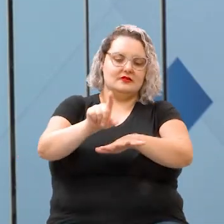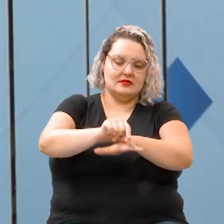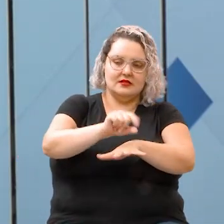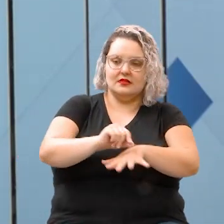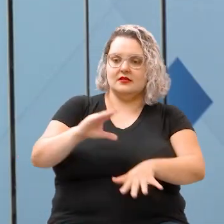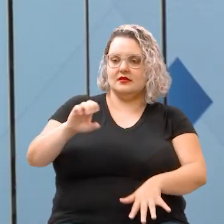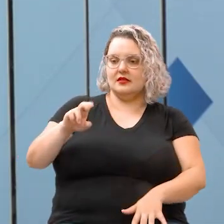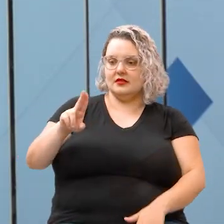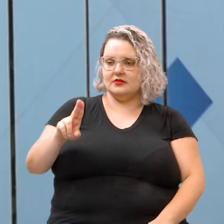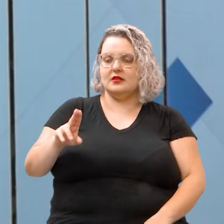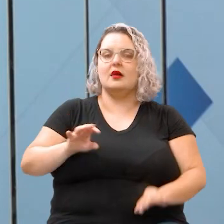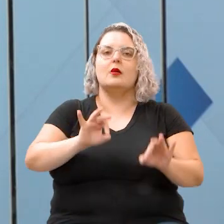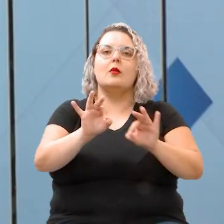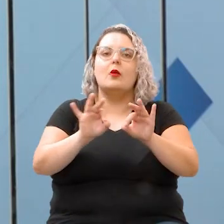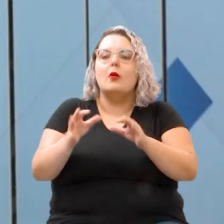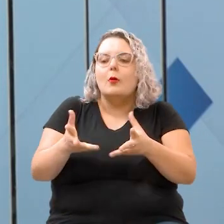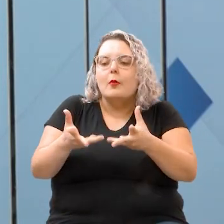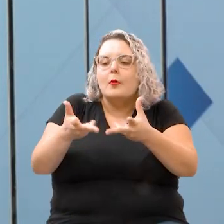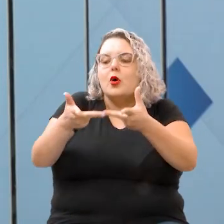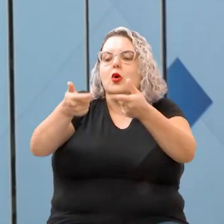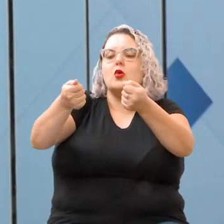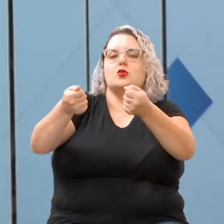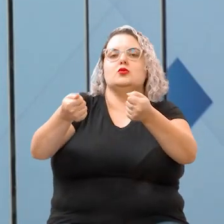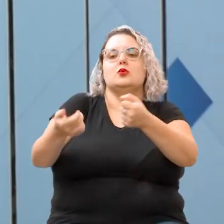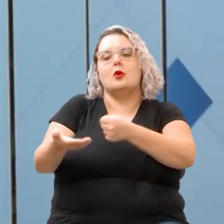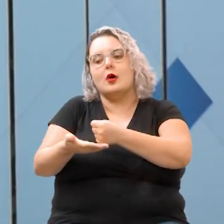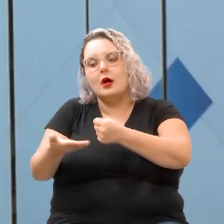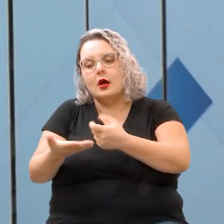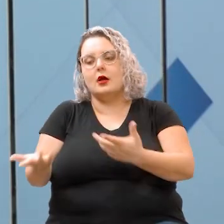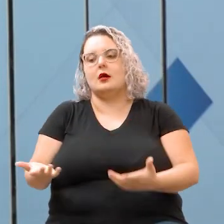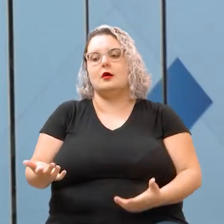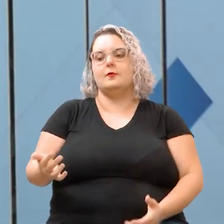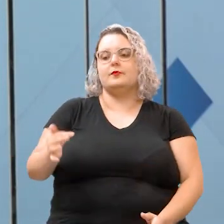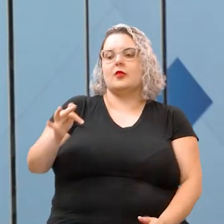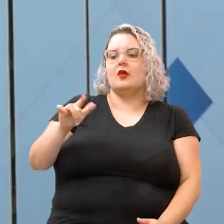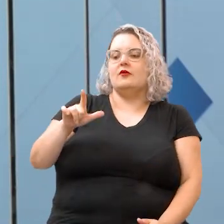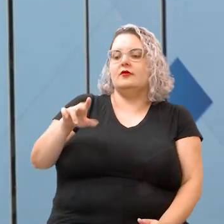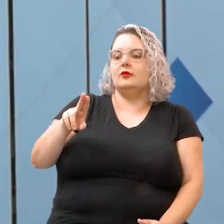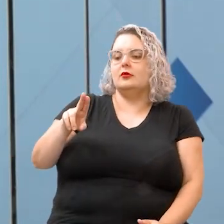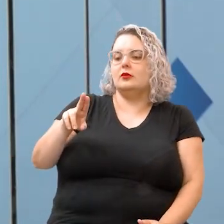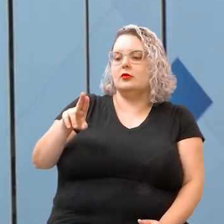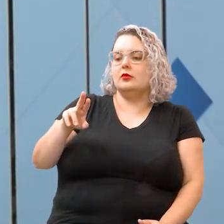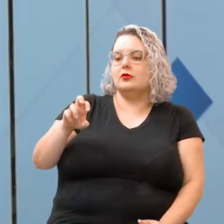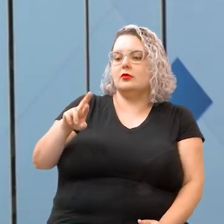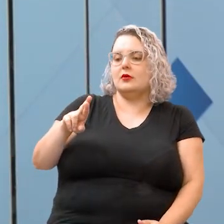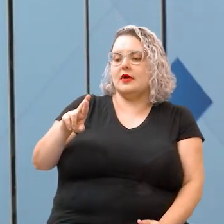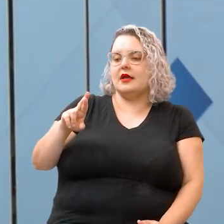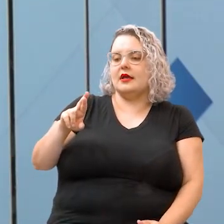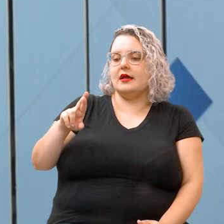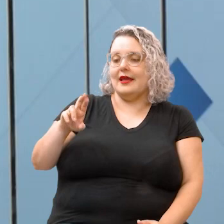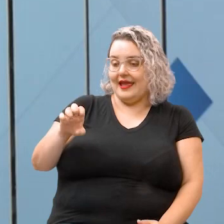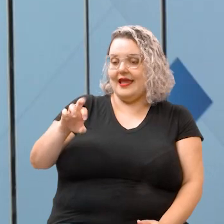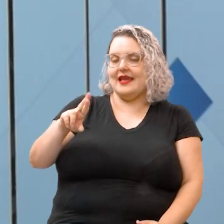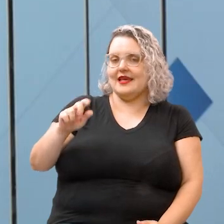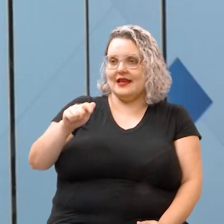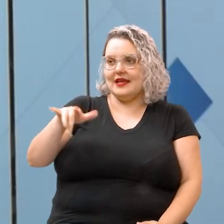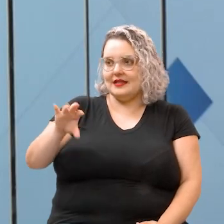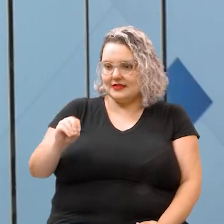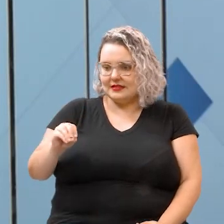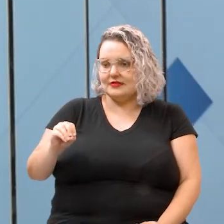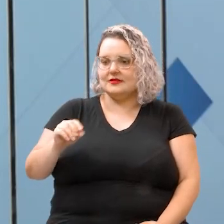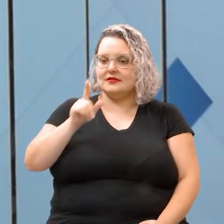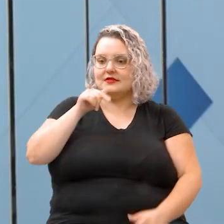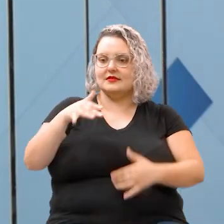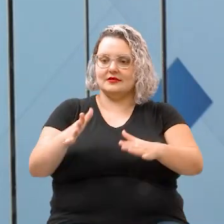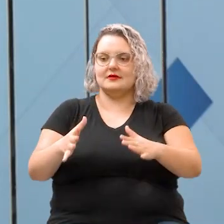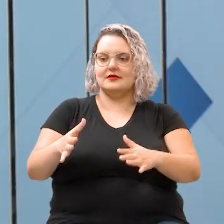tem o aprimoramento da atenção básica, tem a fluoretação das águas, tem a questão dos laboratórios de prótese.